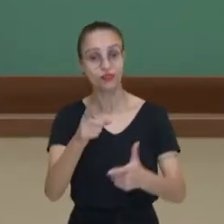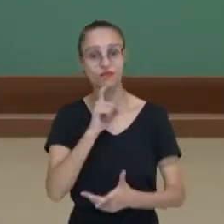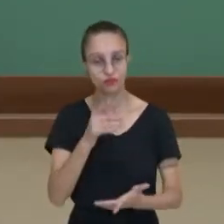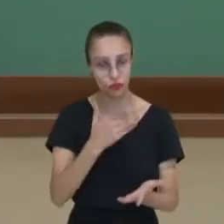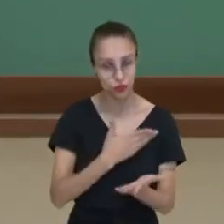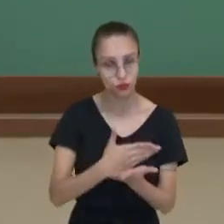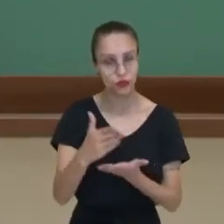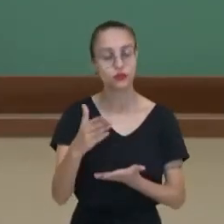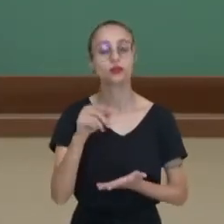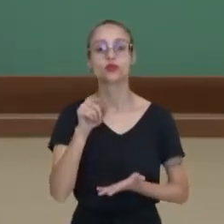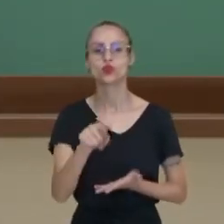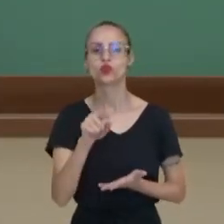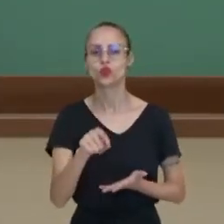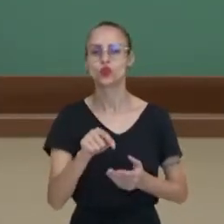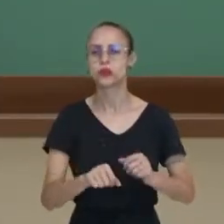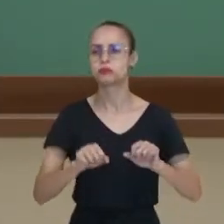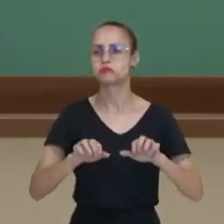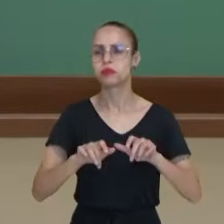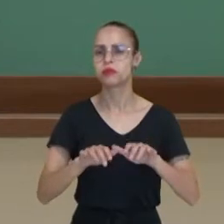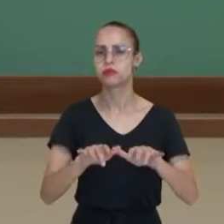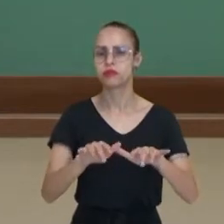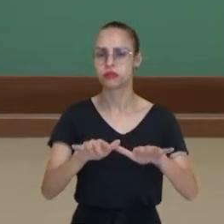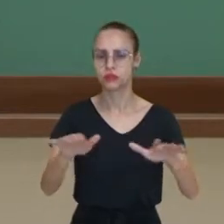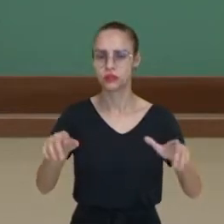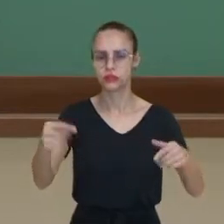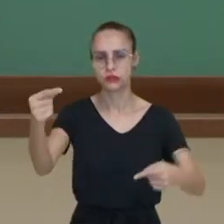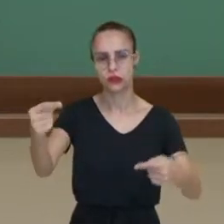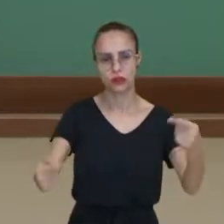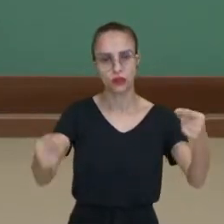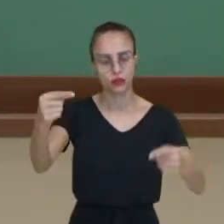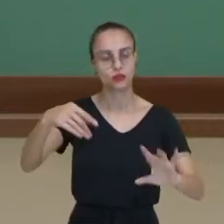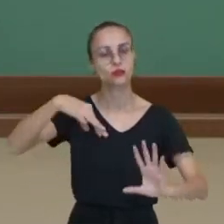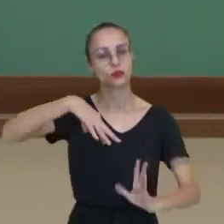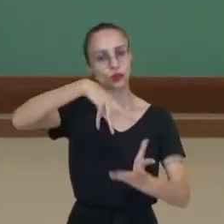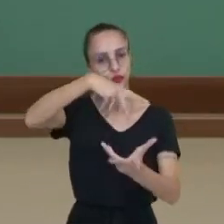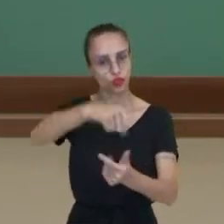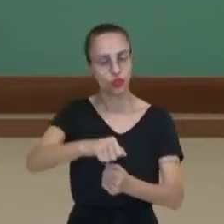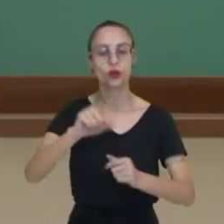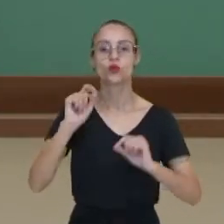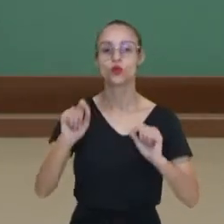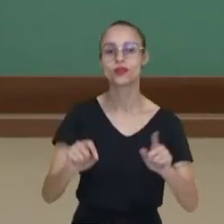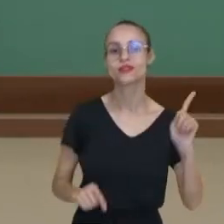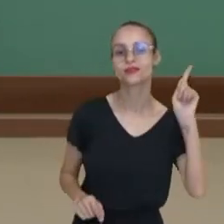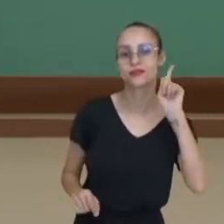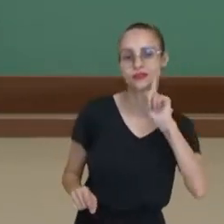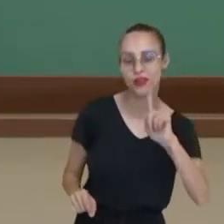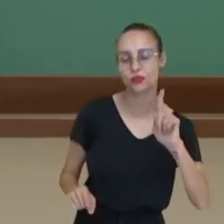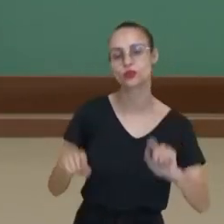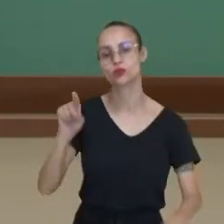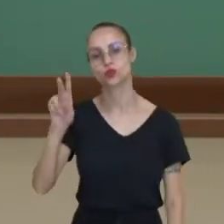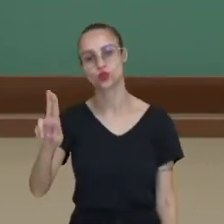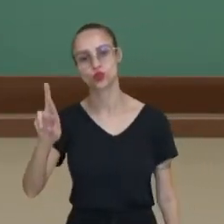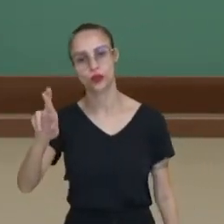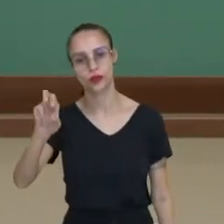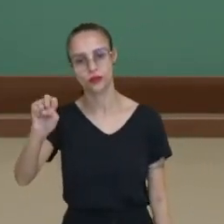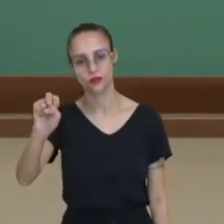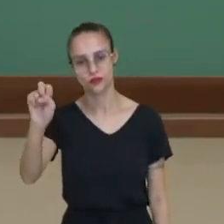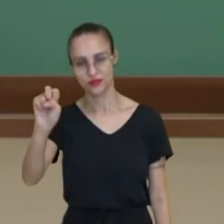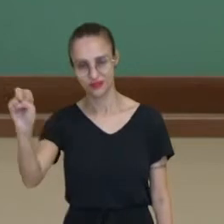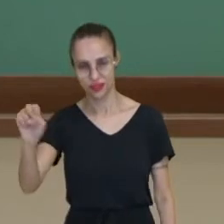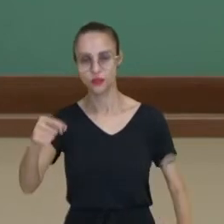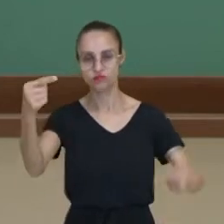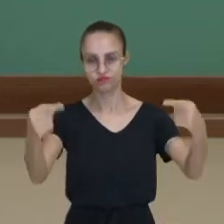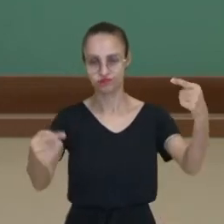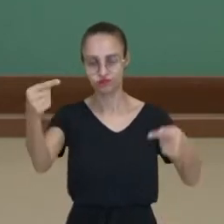iniciando aí, tomando conta aí das discussões mundiais, a disputa entre Estados Unidos e União Soviética. Então,